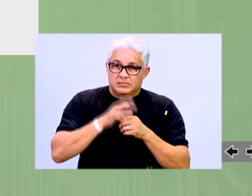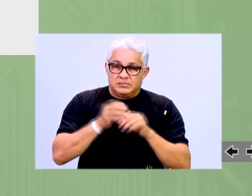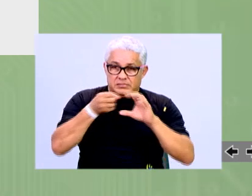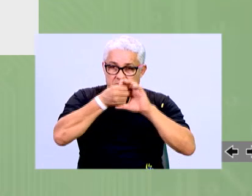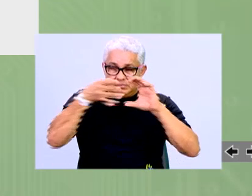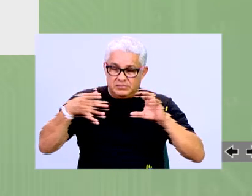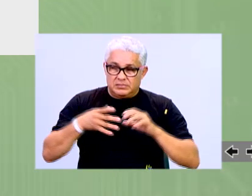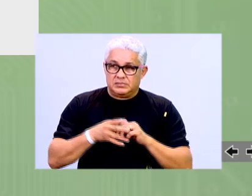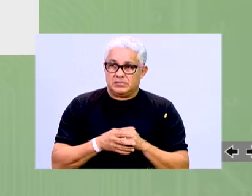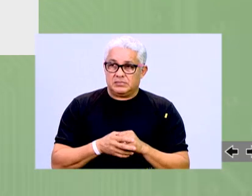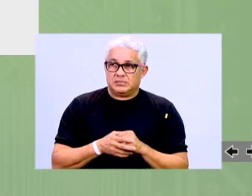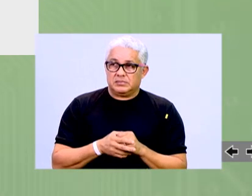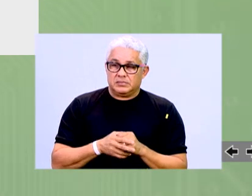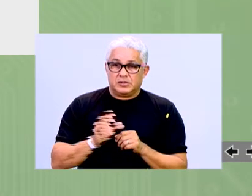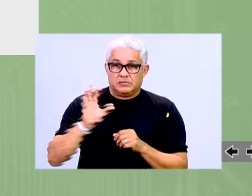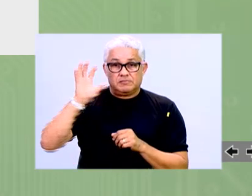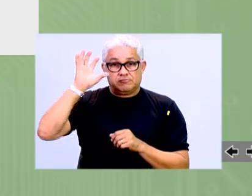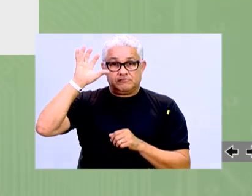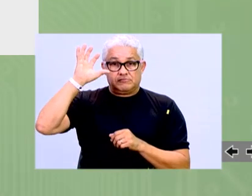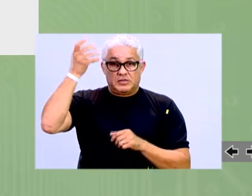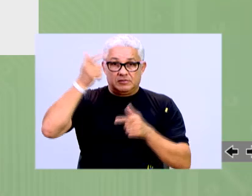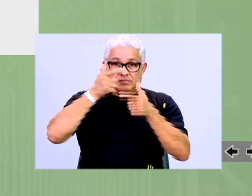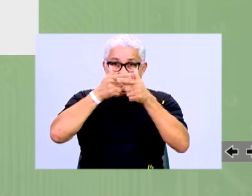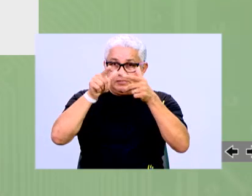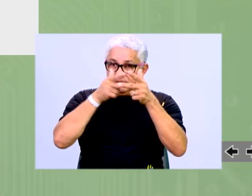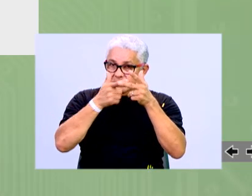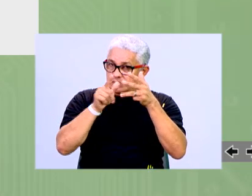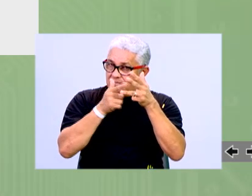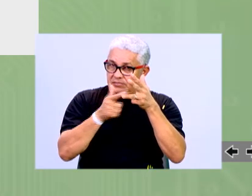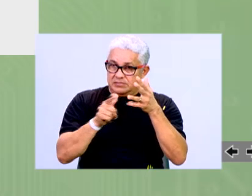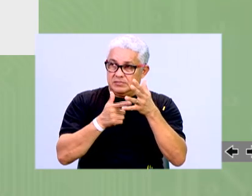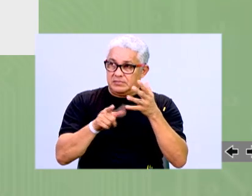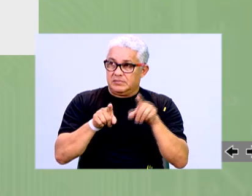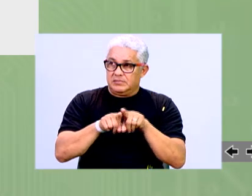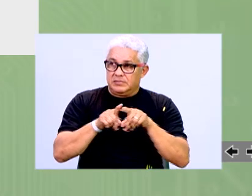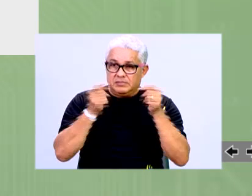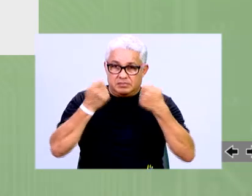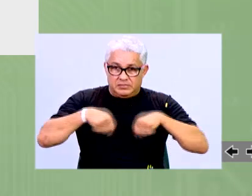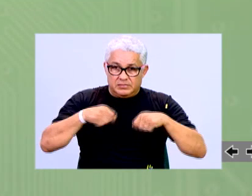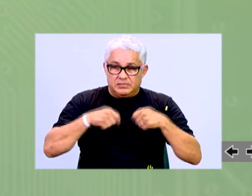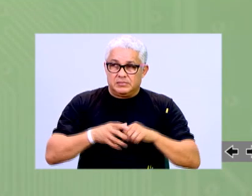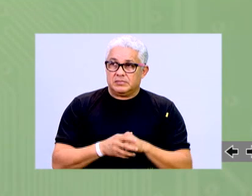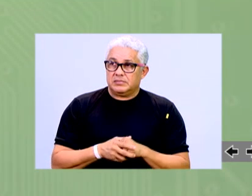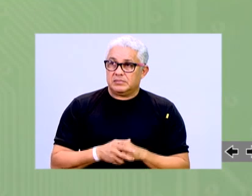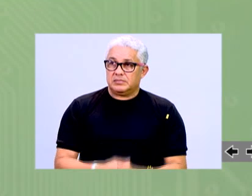características vão resolver os problemas e as necessidades.